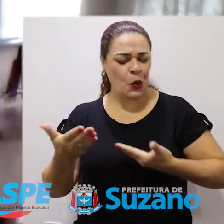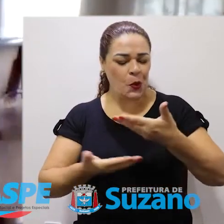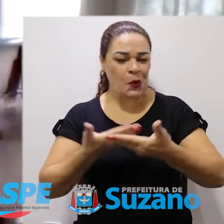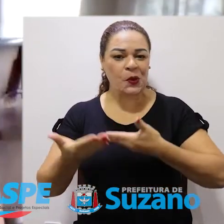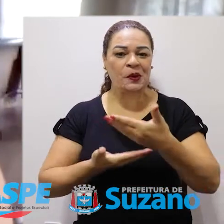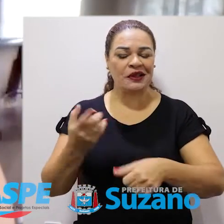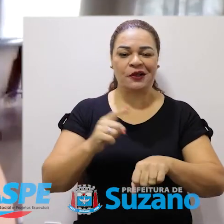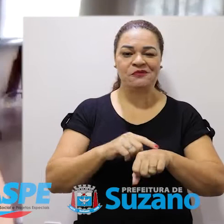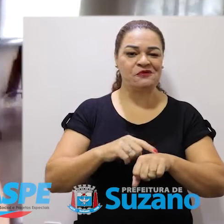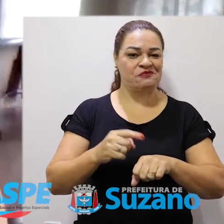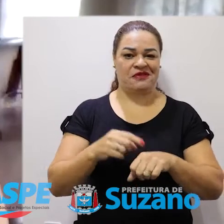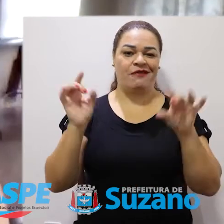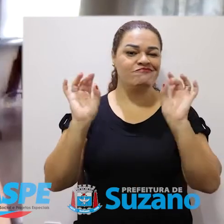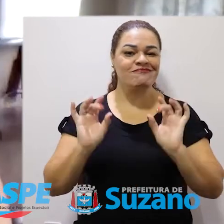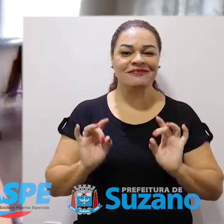com vocês